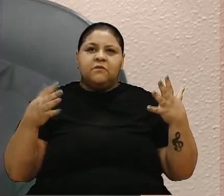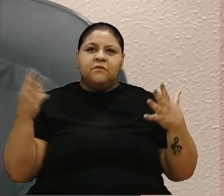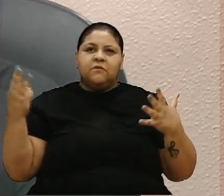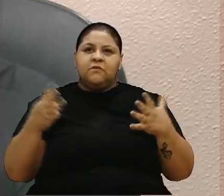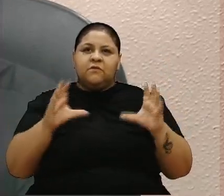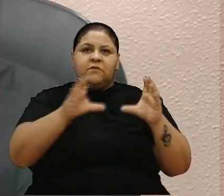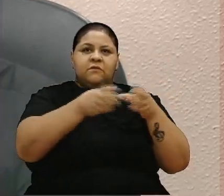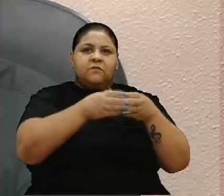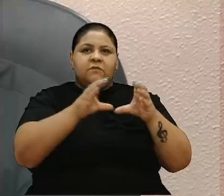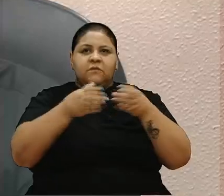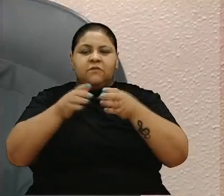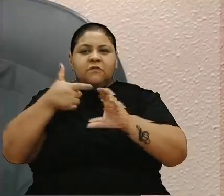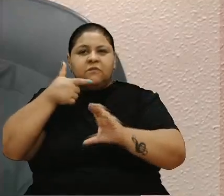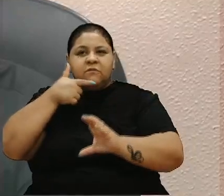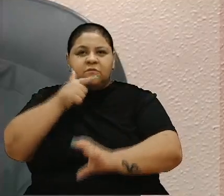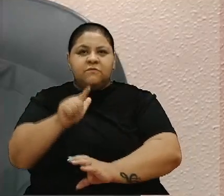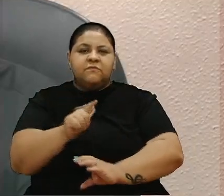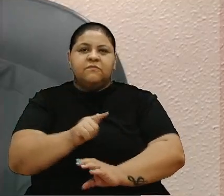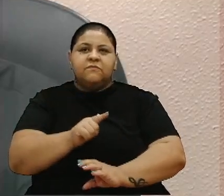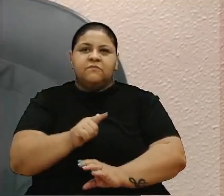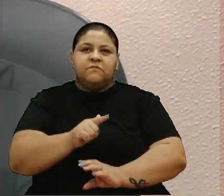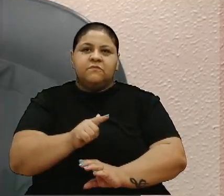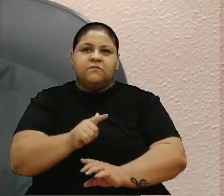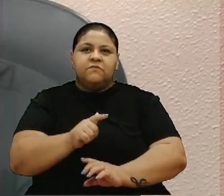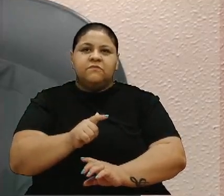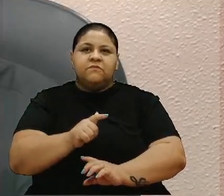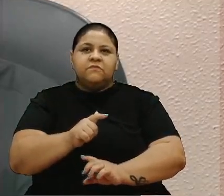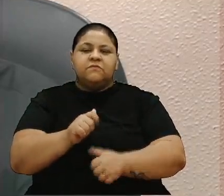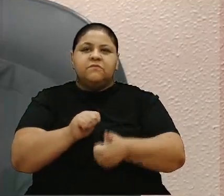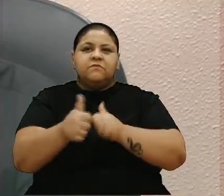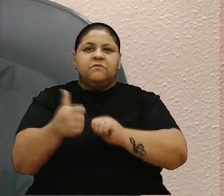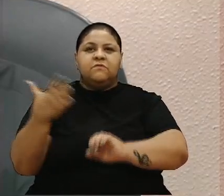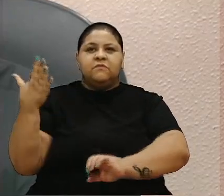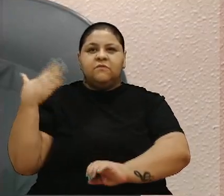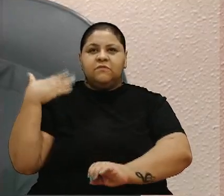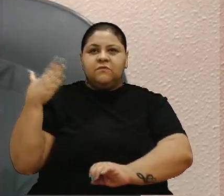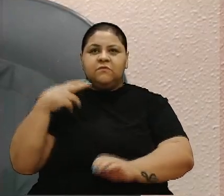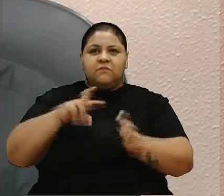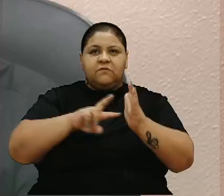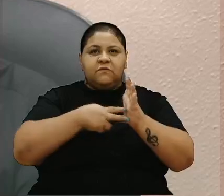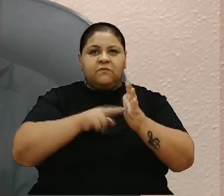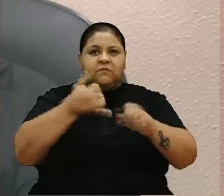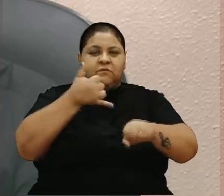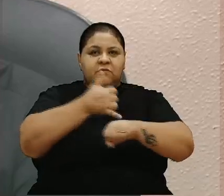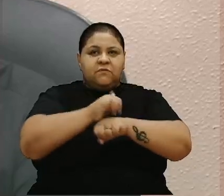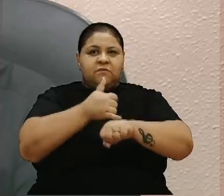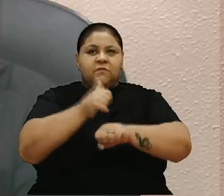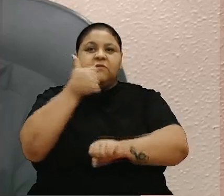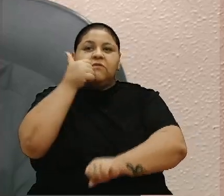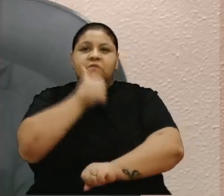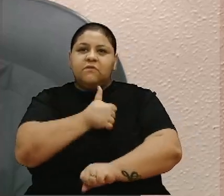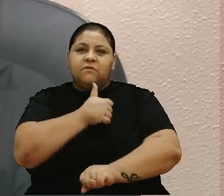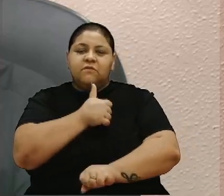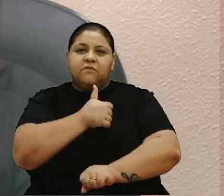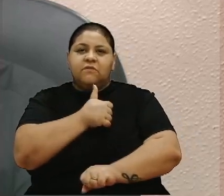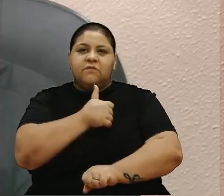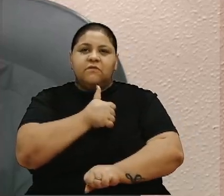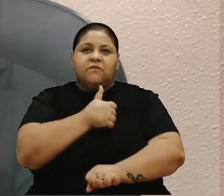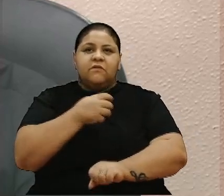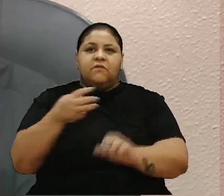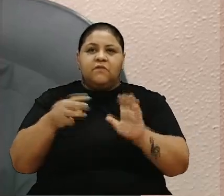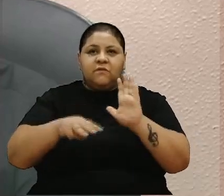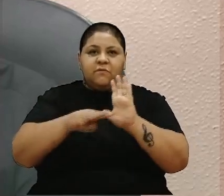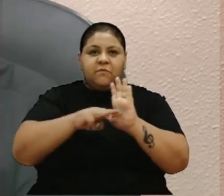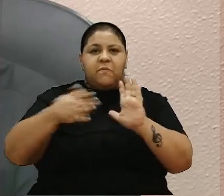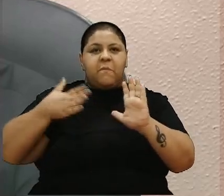times que foram vencedores nos Jogos de Verão do Sindicato dos Metalúrgicos, times femininos. Um deles que ficou em 3º lugar foi o